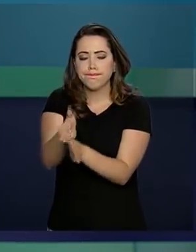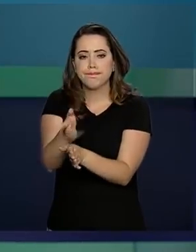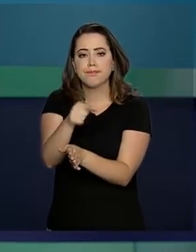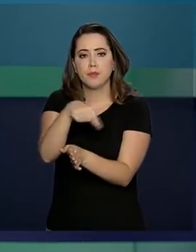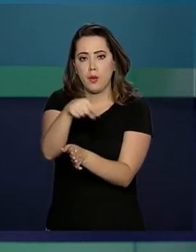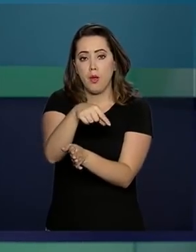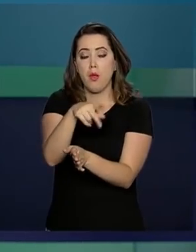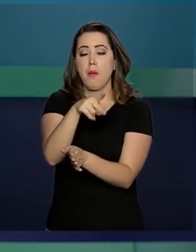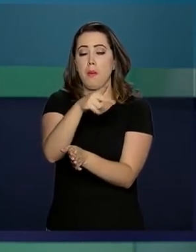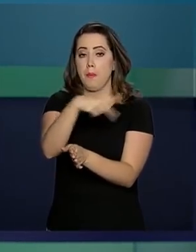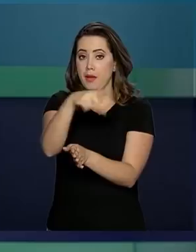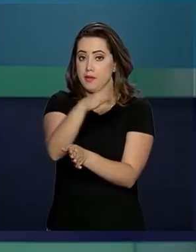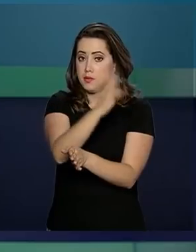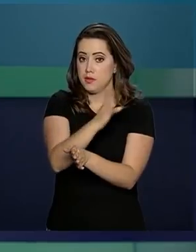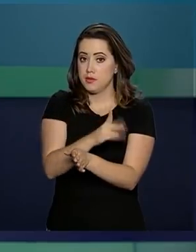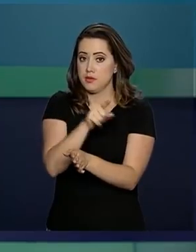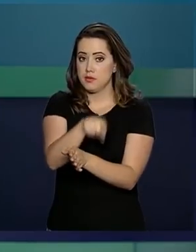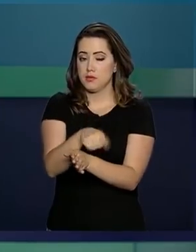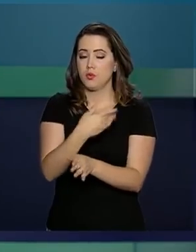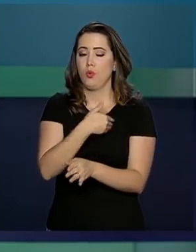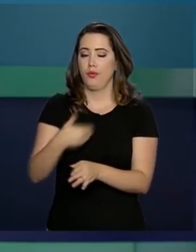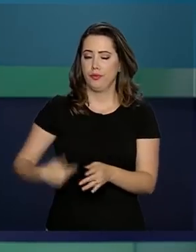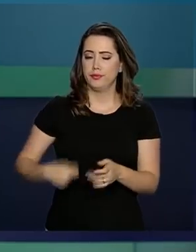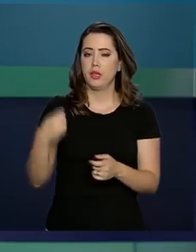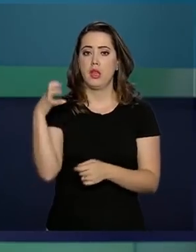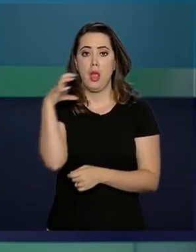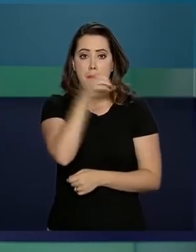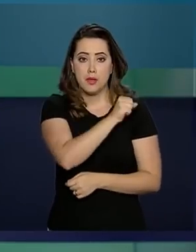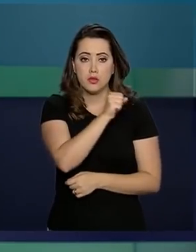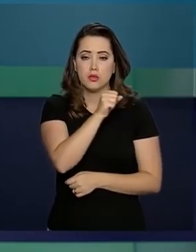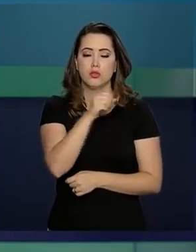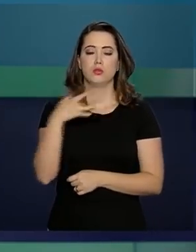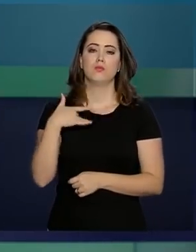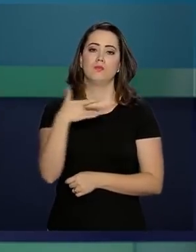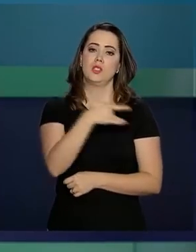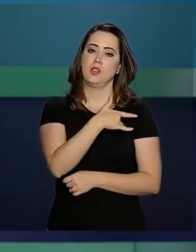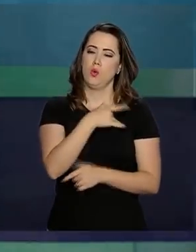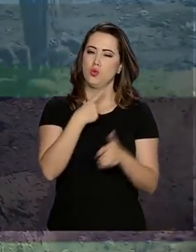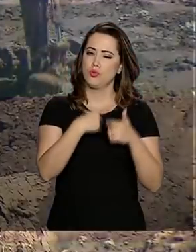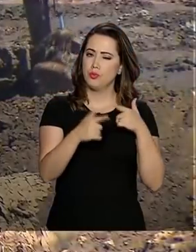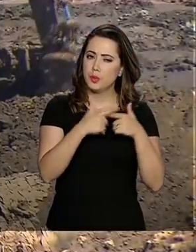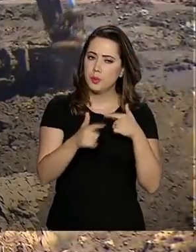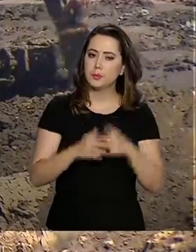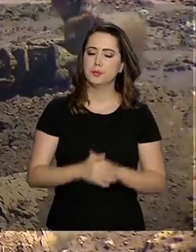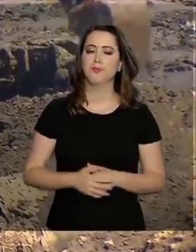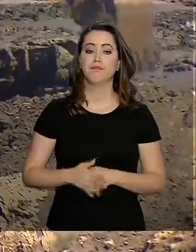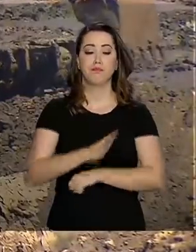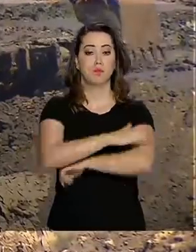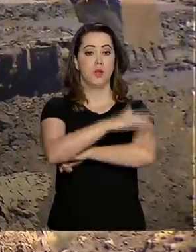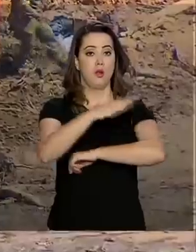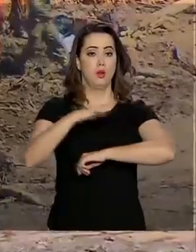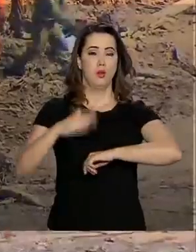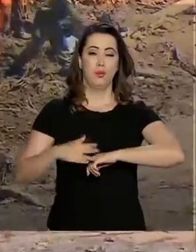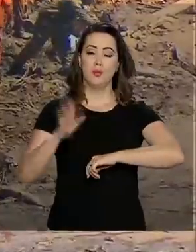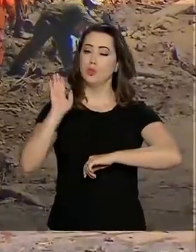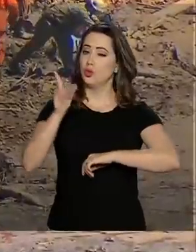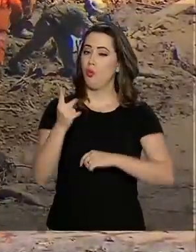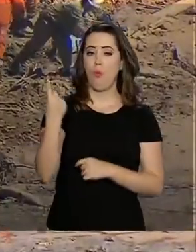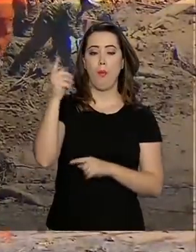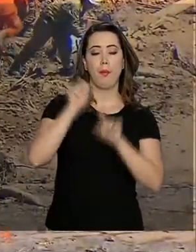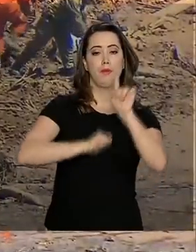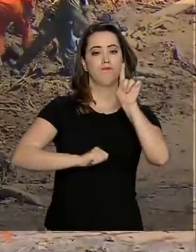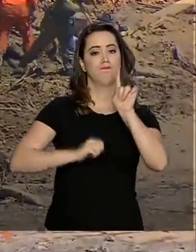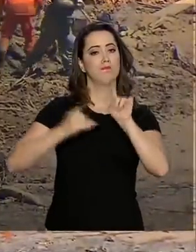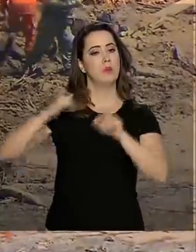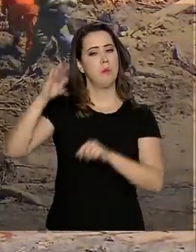Venezuela, governo decreta a situação de emergência na saúde. Tragédia em Brumadinho, Minas Gerais, completa um mês.